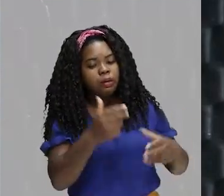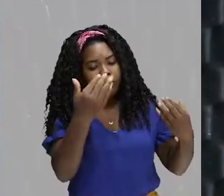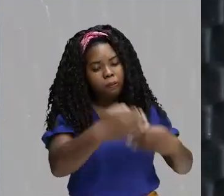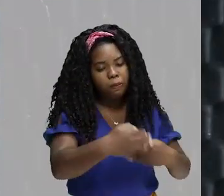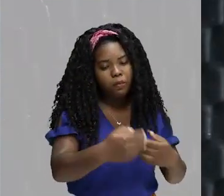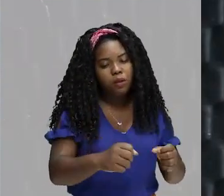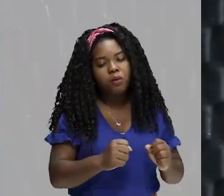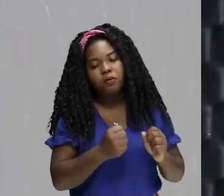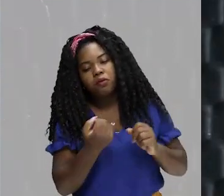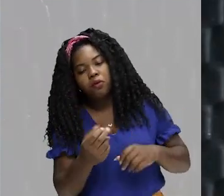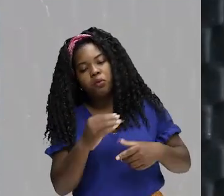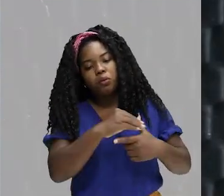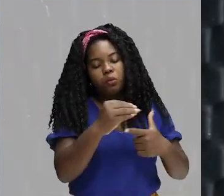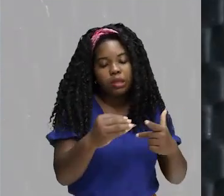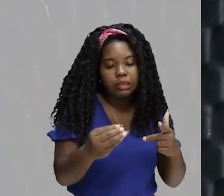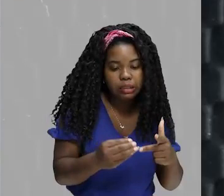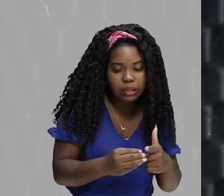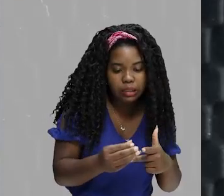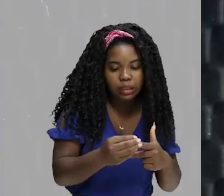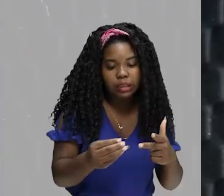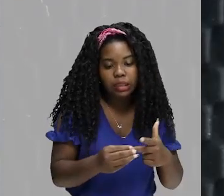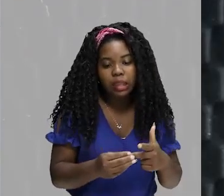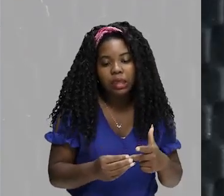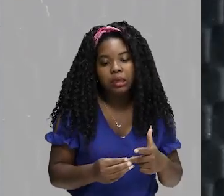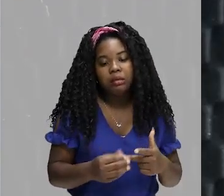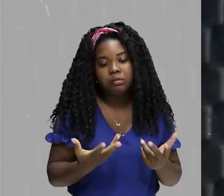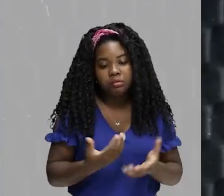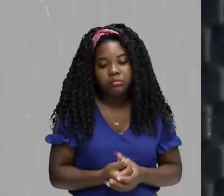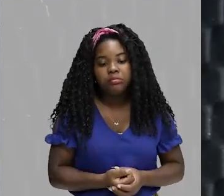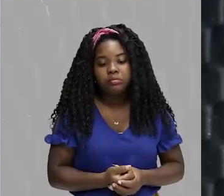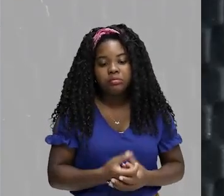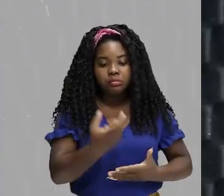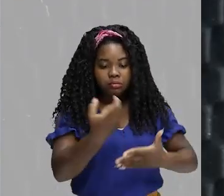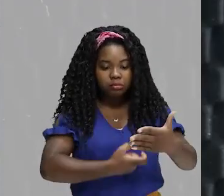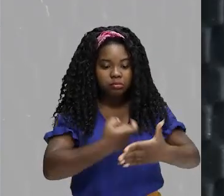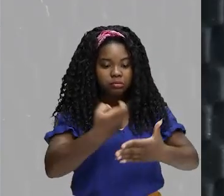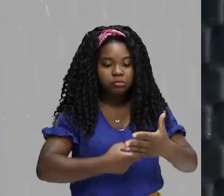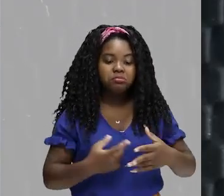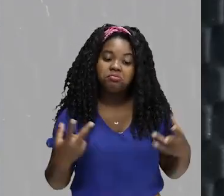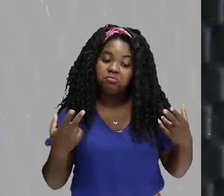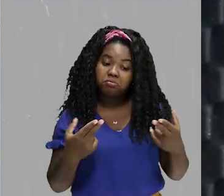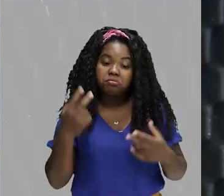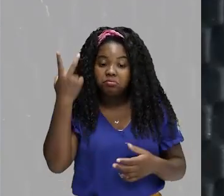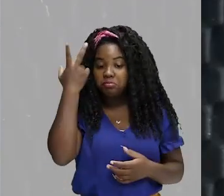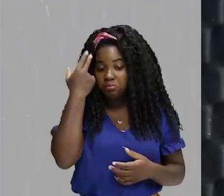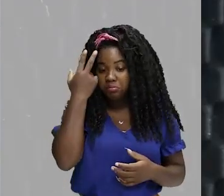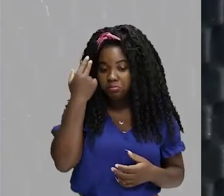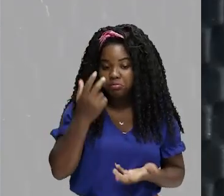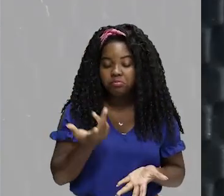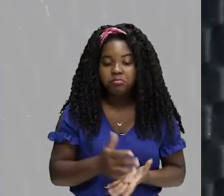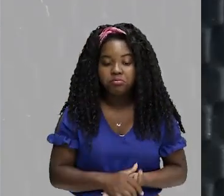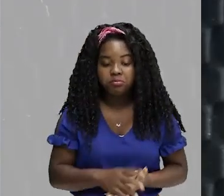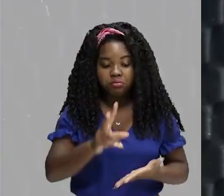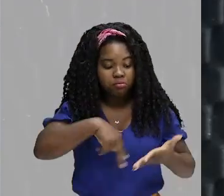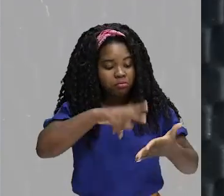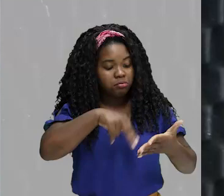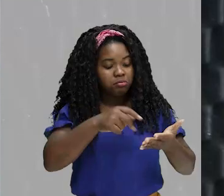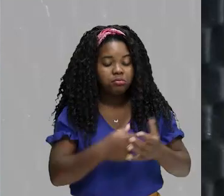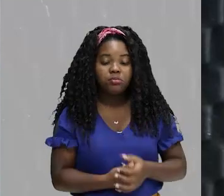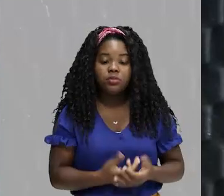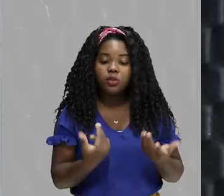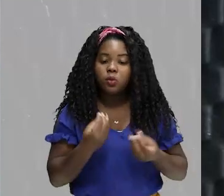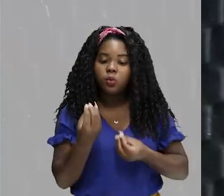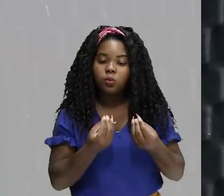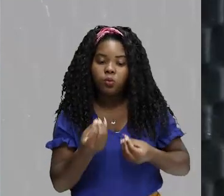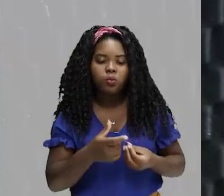Enem ou numa questão de qualquer tipo de avaliação que vocês vão fazer ou num texto normal de leitura, não tem como vocês não conseguirem